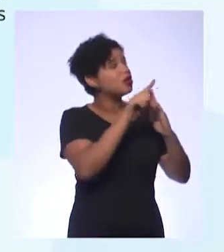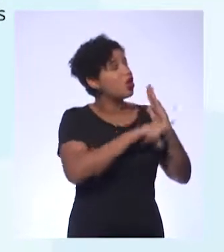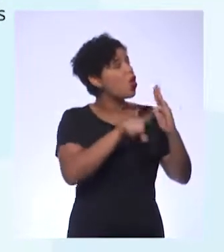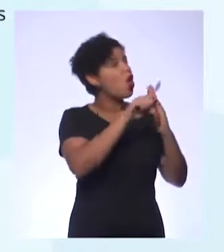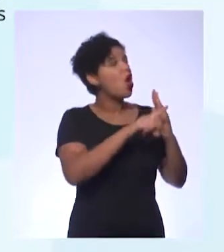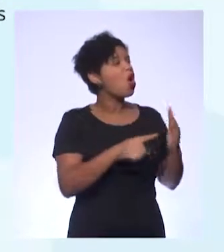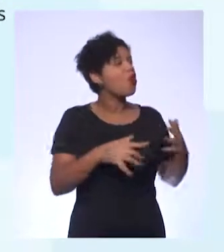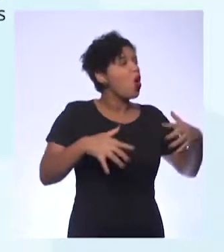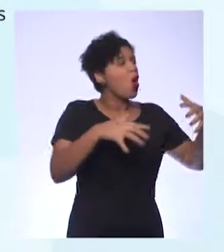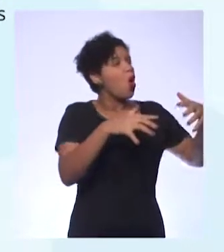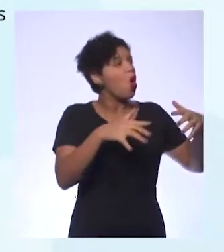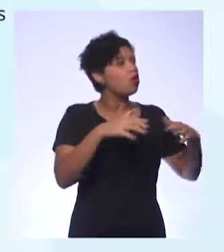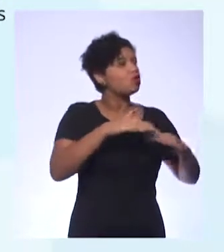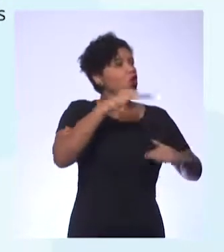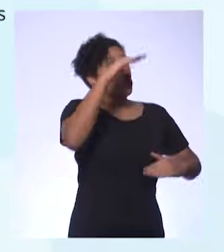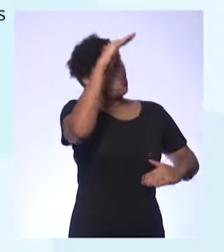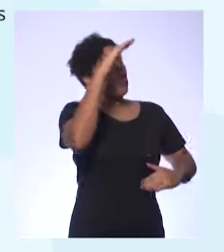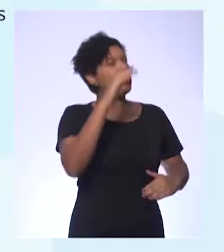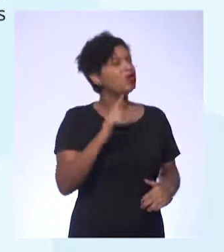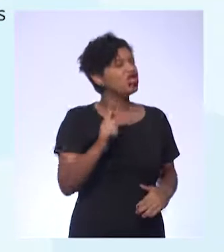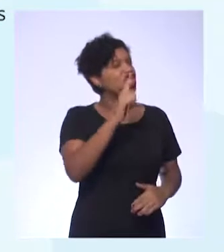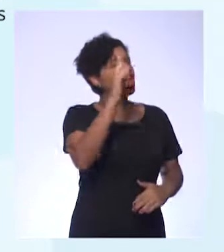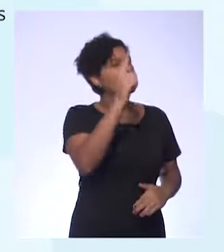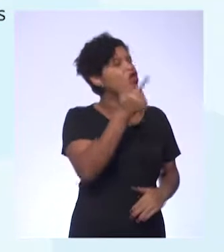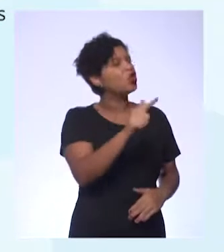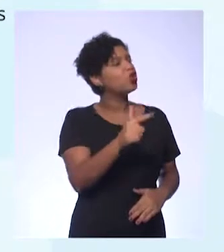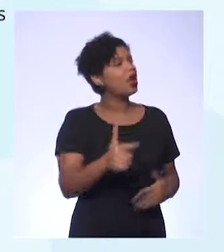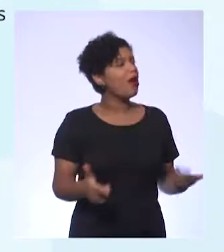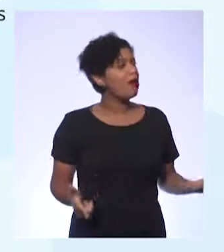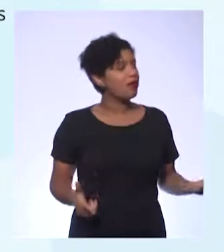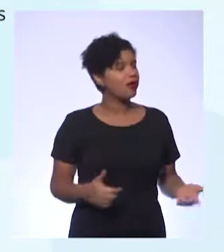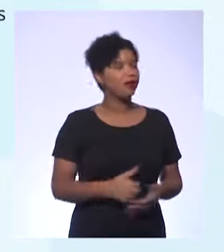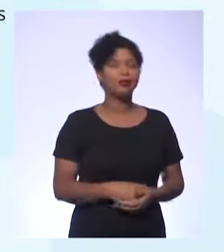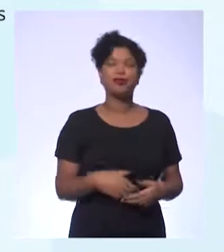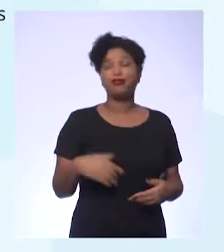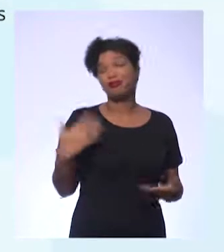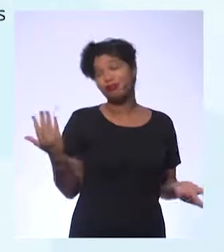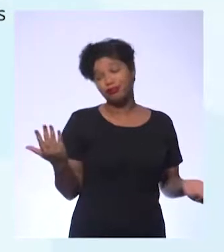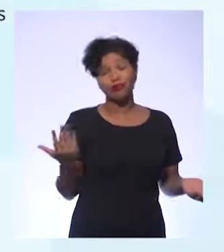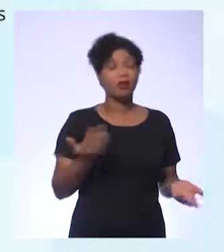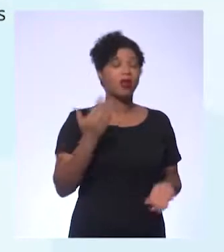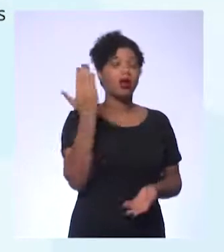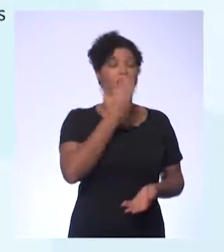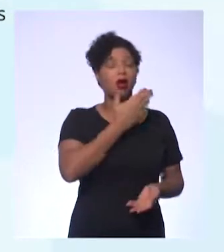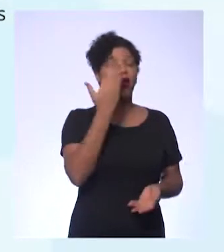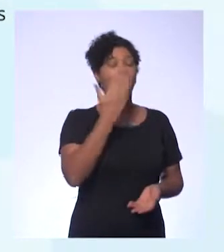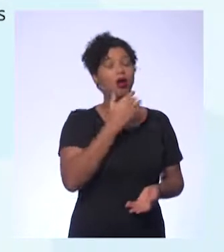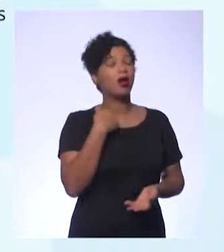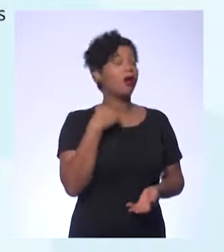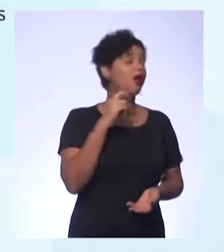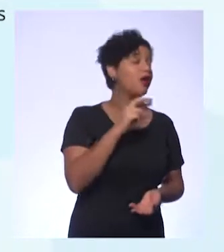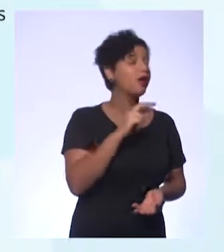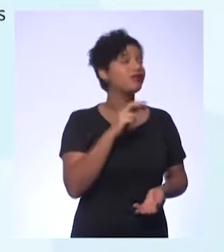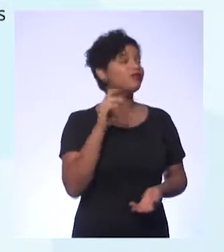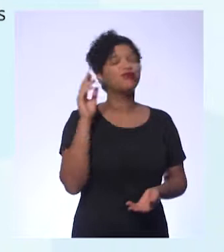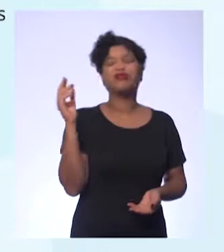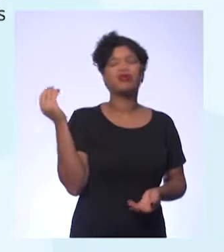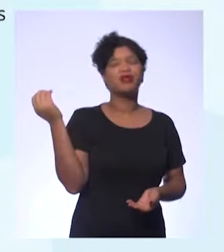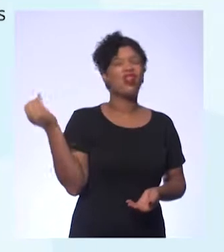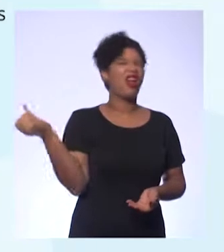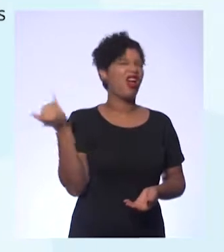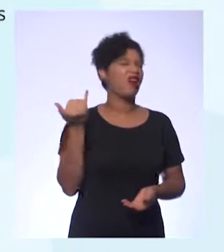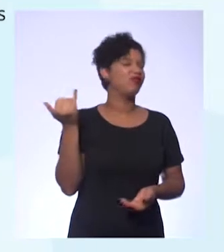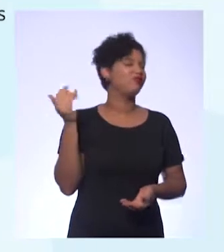não gigantes, os que iam acometer. Mas tão cego ia ele em que eram gigantes, que nem ouvia as vozes de